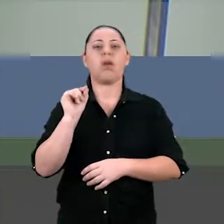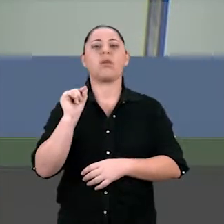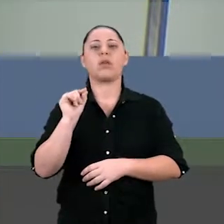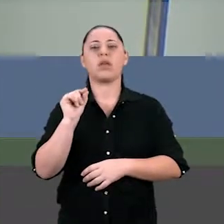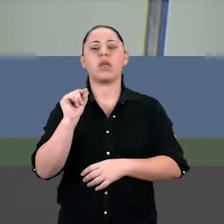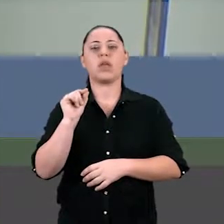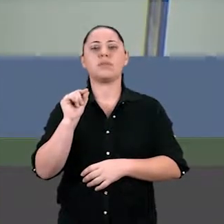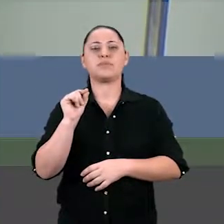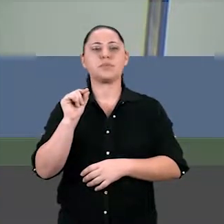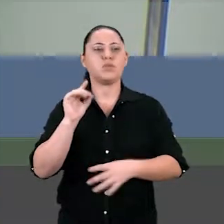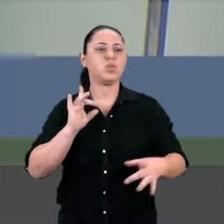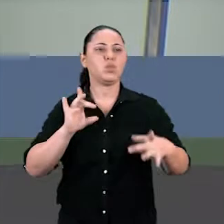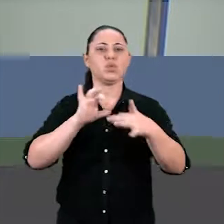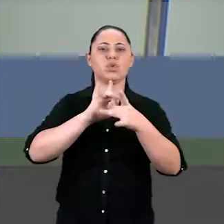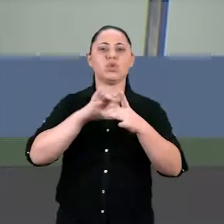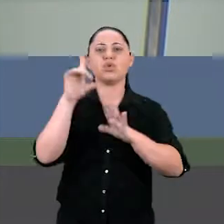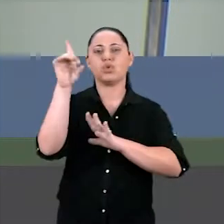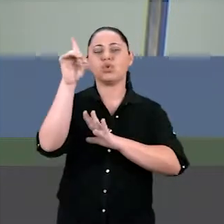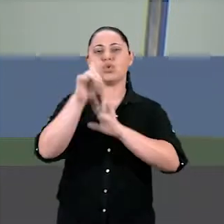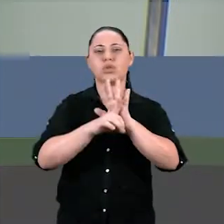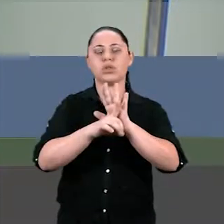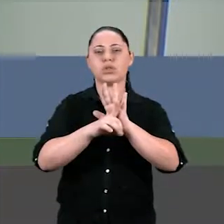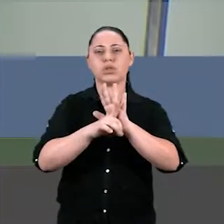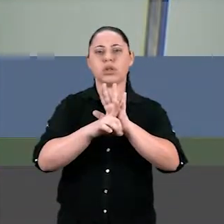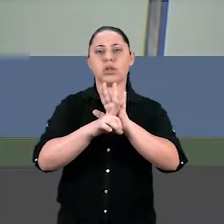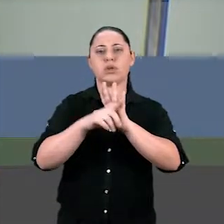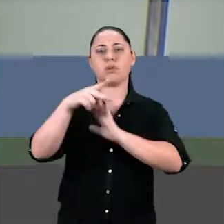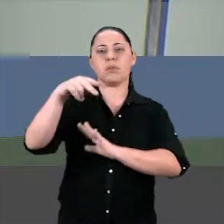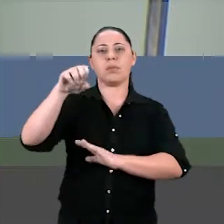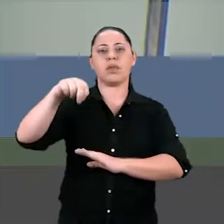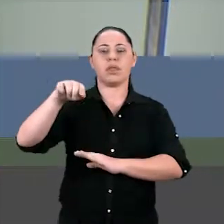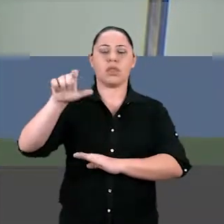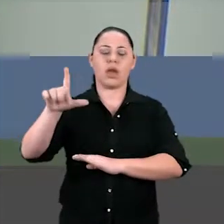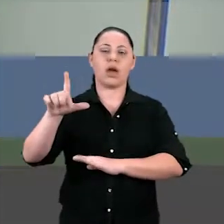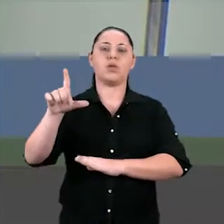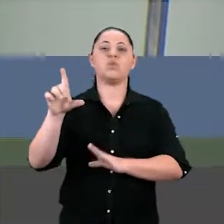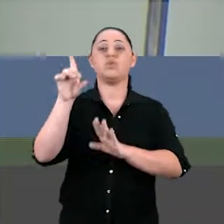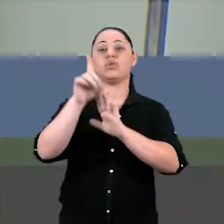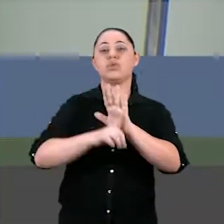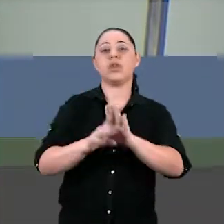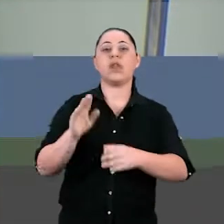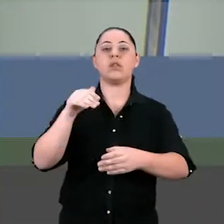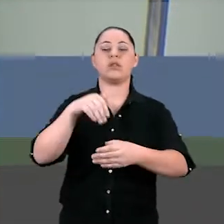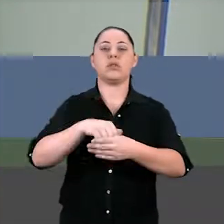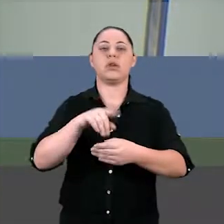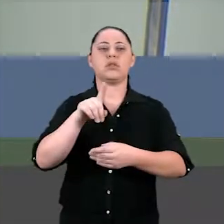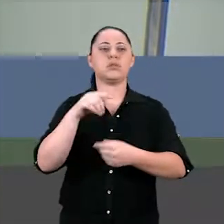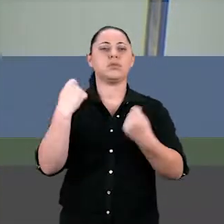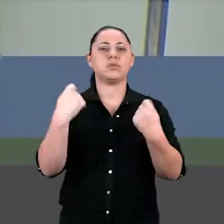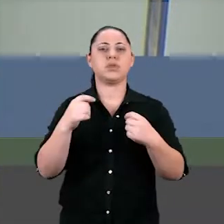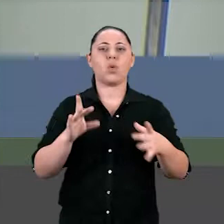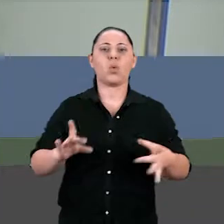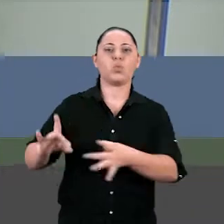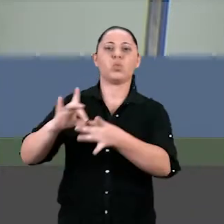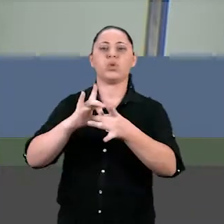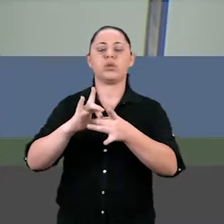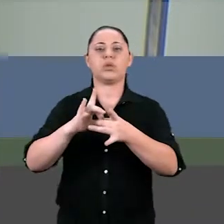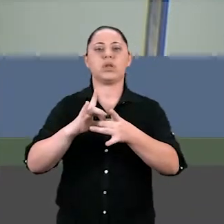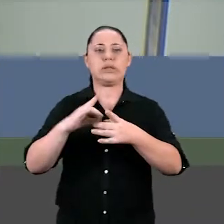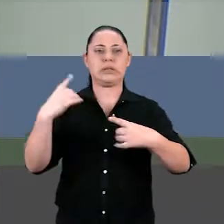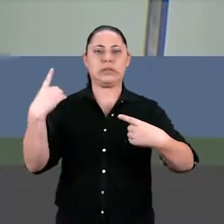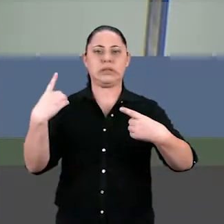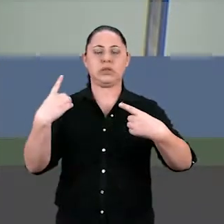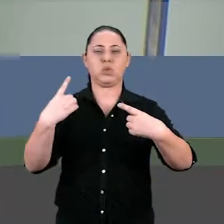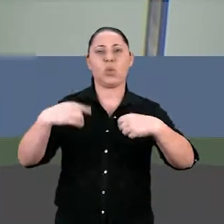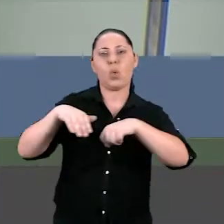exatamente a articulação entre direito penal e direito eleitoral, o pensamento necessário, a articulação necessária entre 2 campos que vão